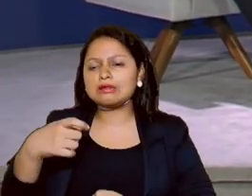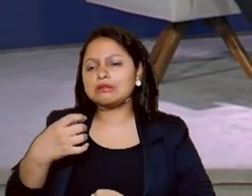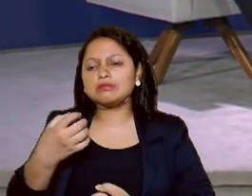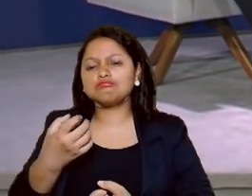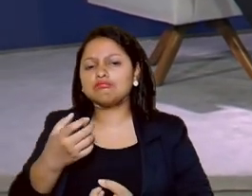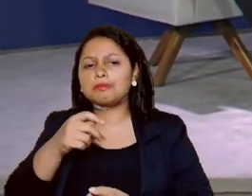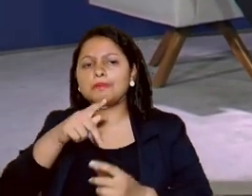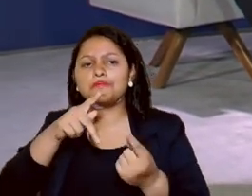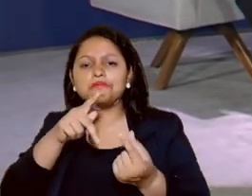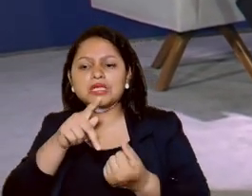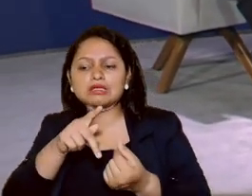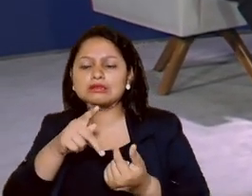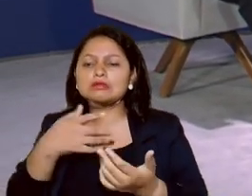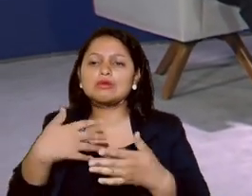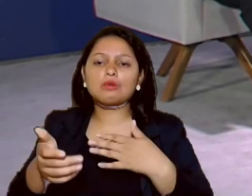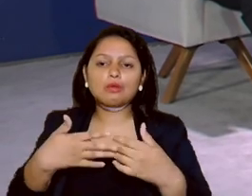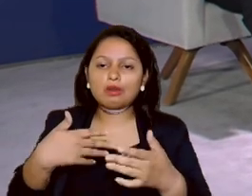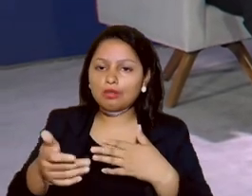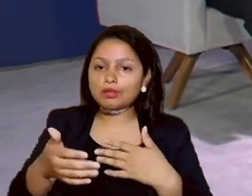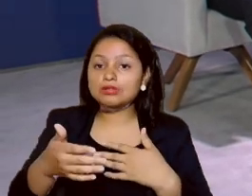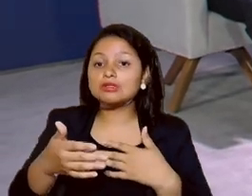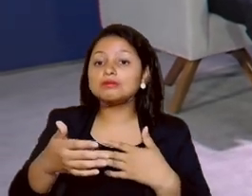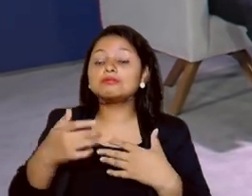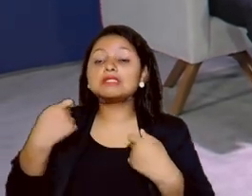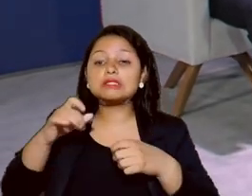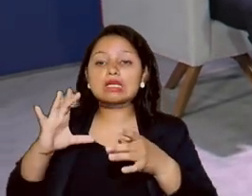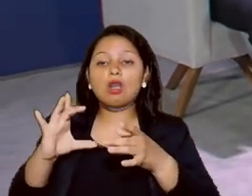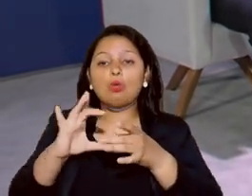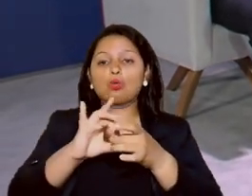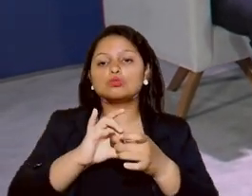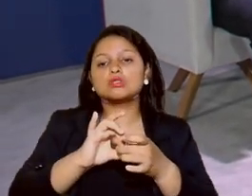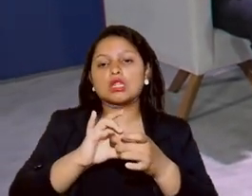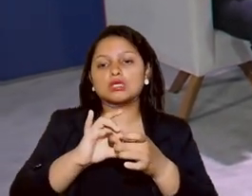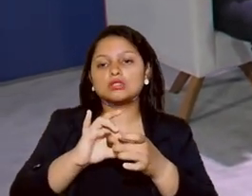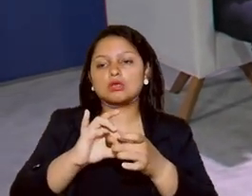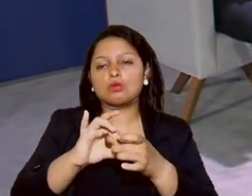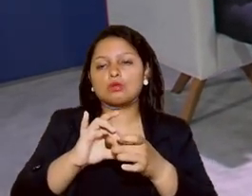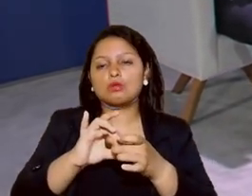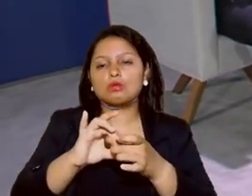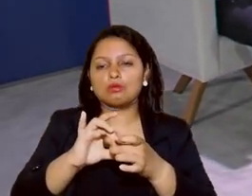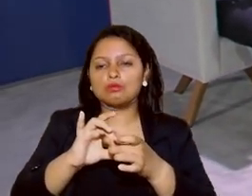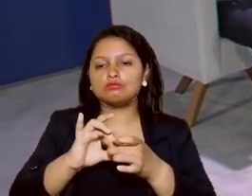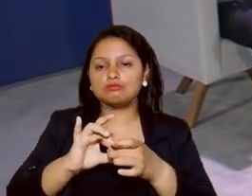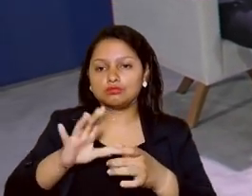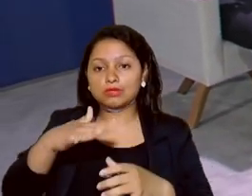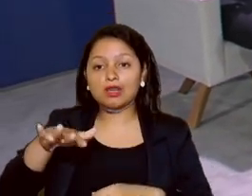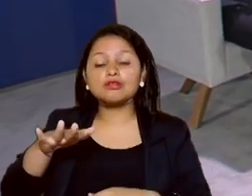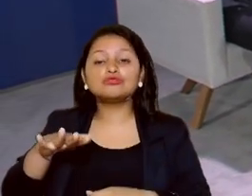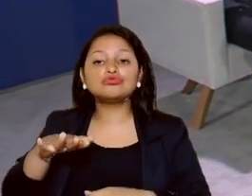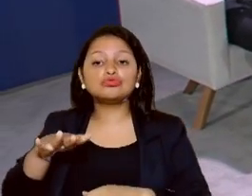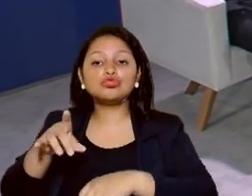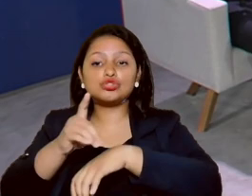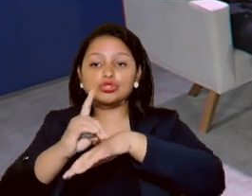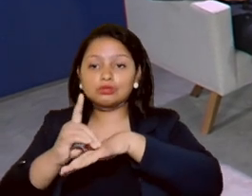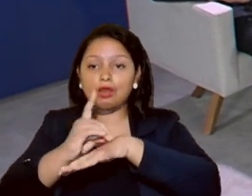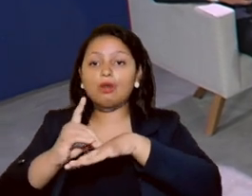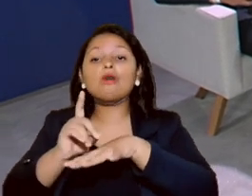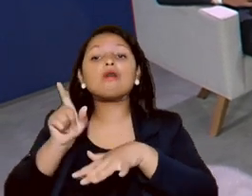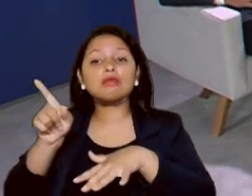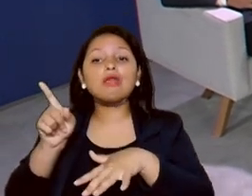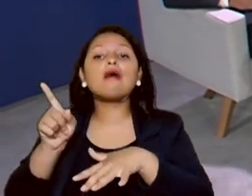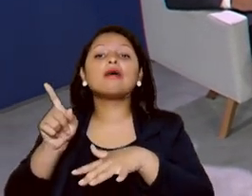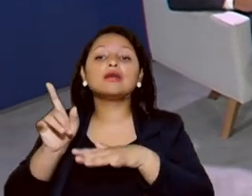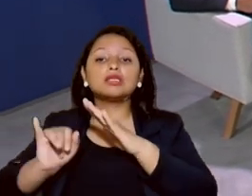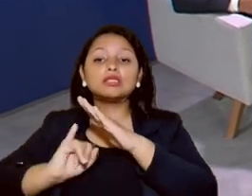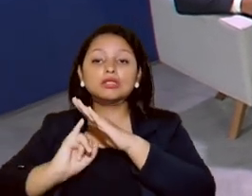seja ele qualquer combinação disso ela precisa de conciliação Então você tem que preparar o Smart para dar é a indústria a conciliação global